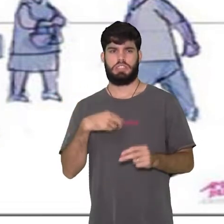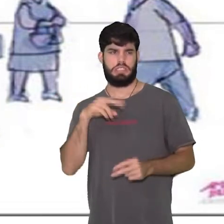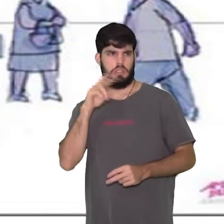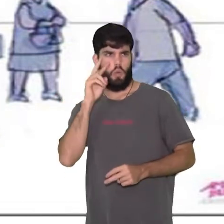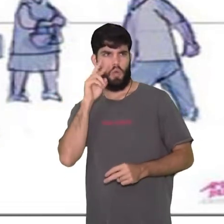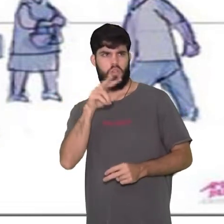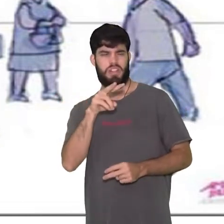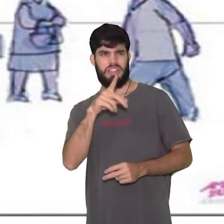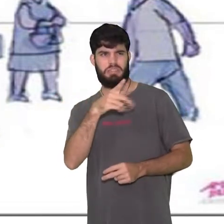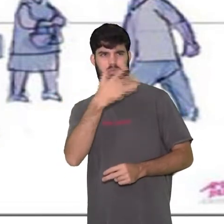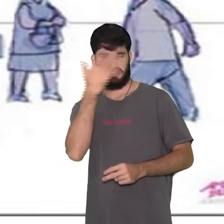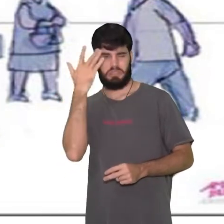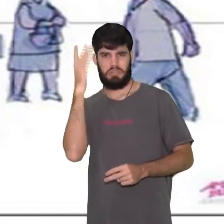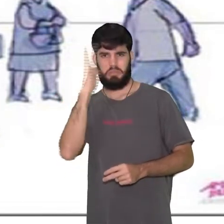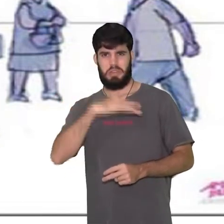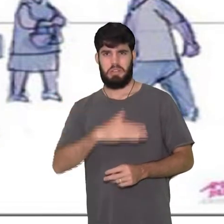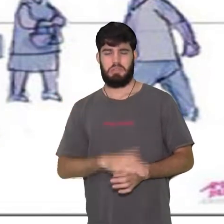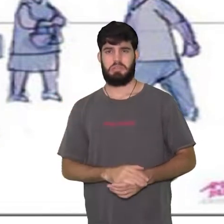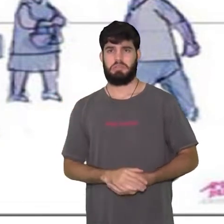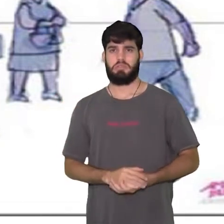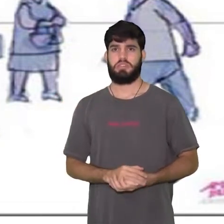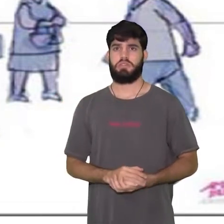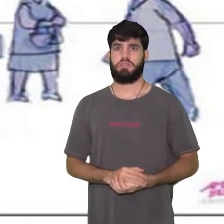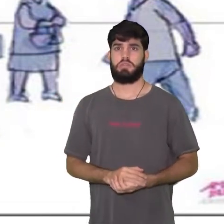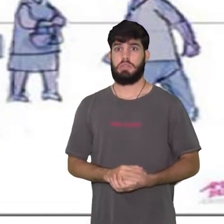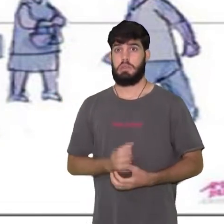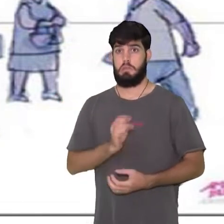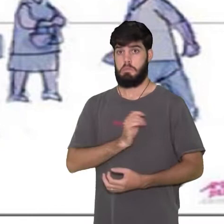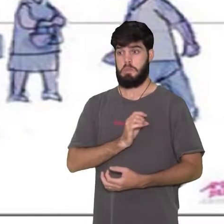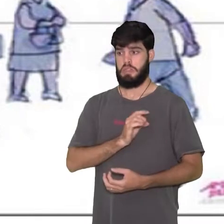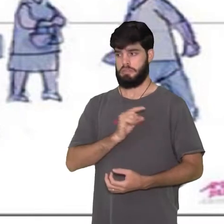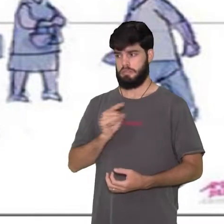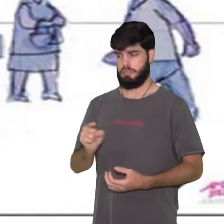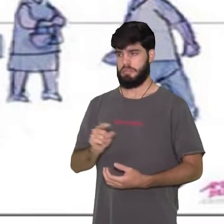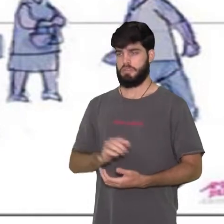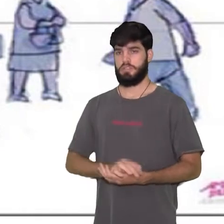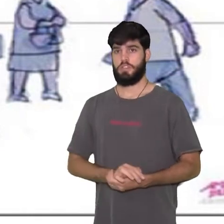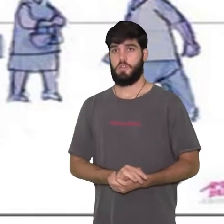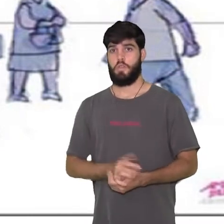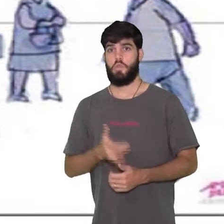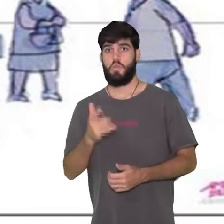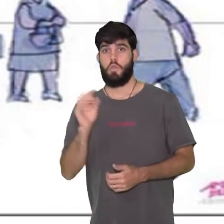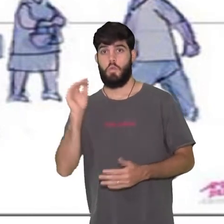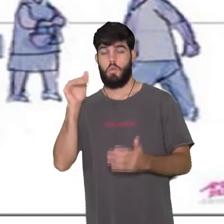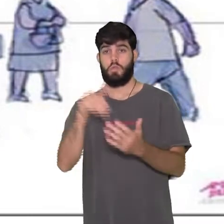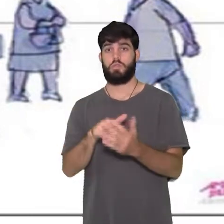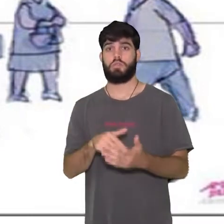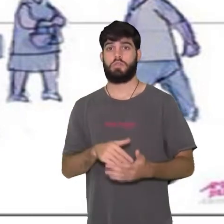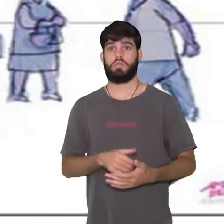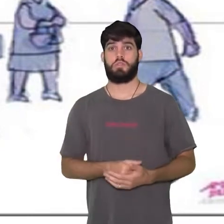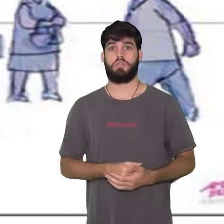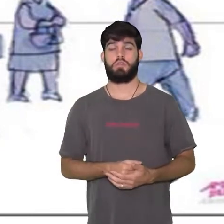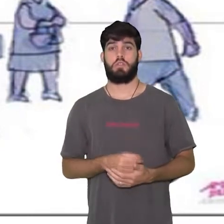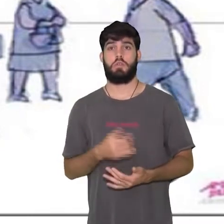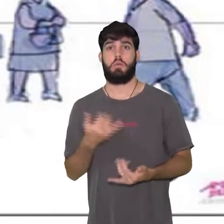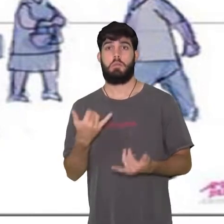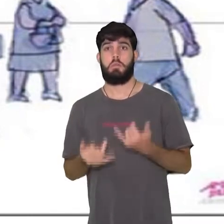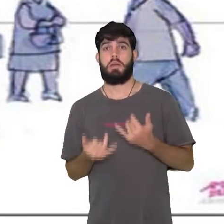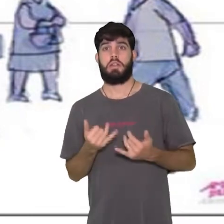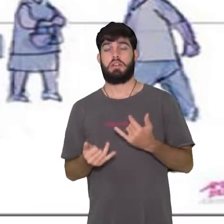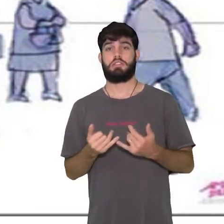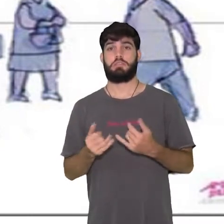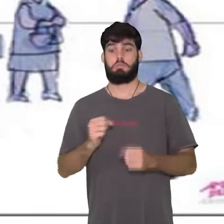olhar de terrorista. Aí já vem a outra, que medo desse cara. O último, aquele pacote